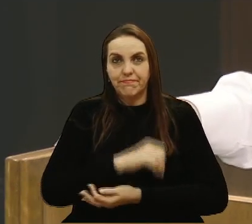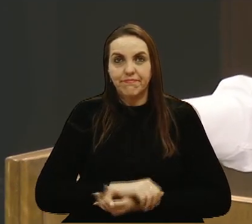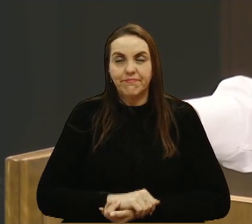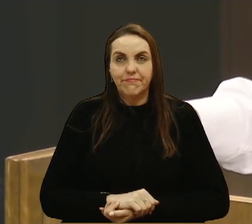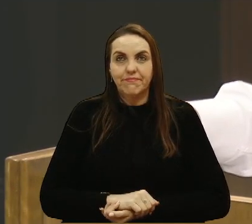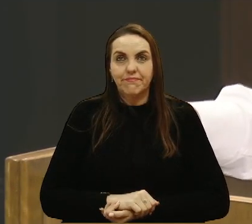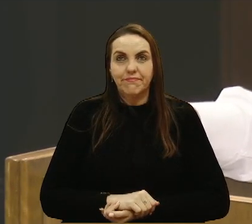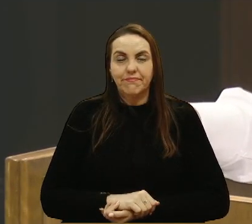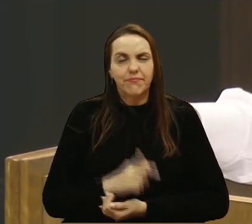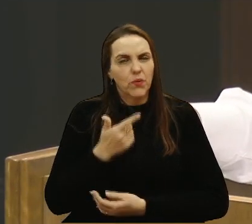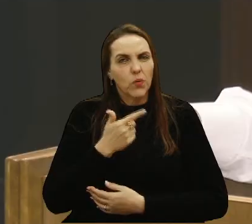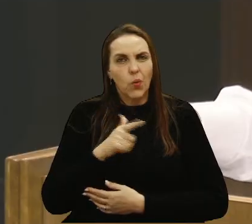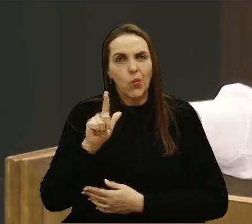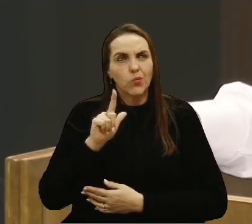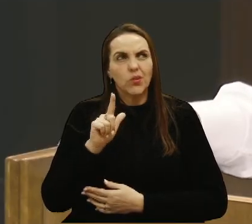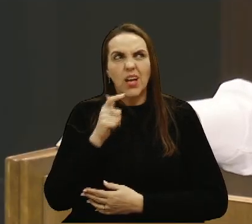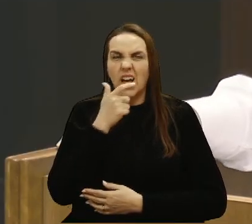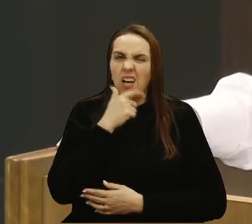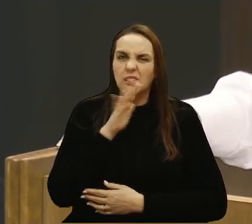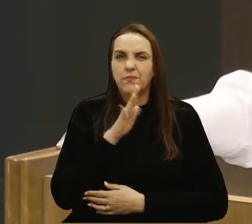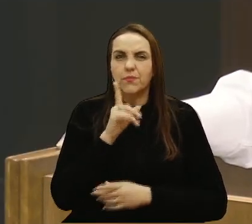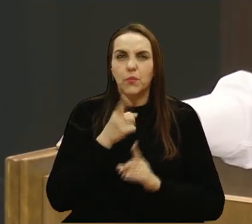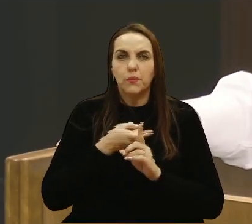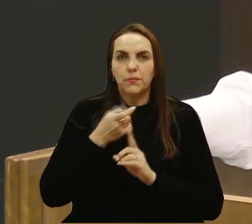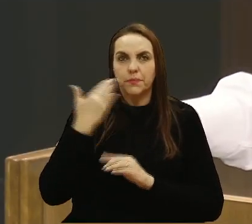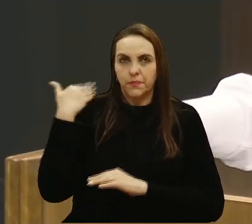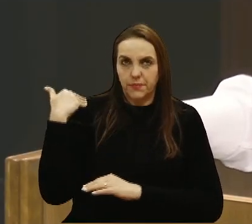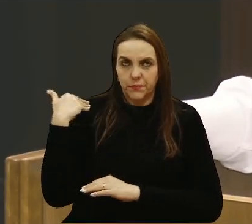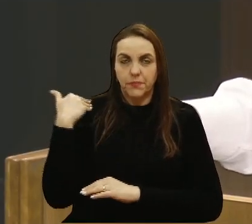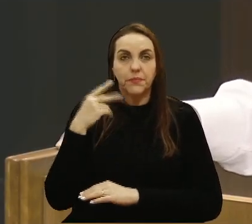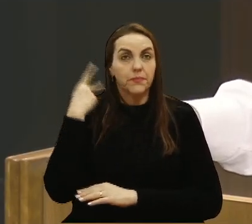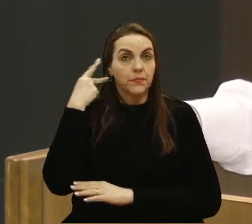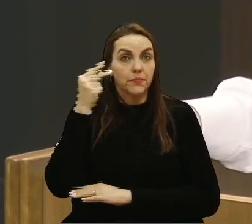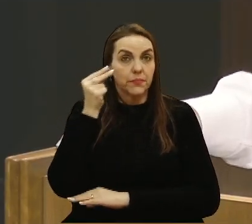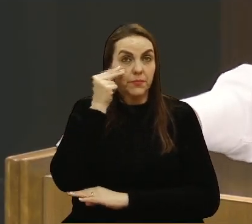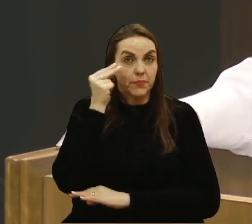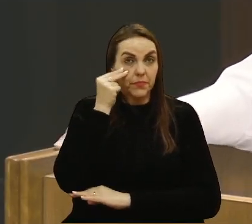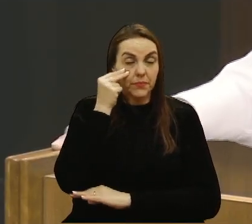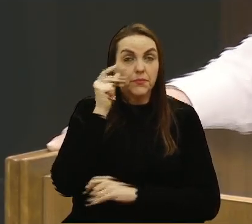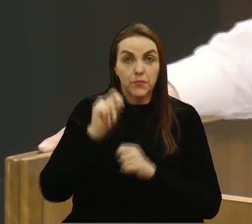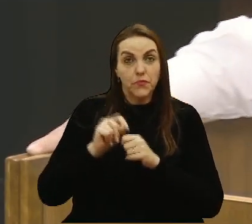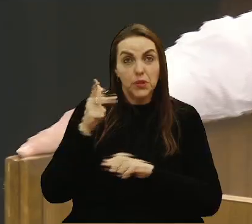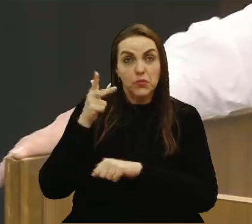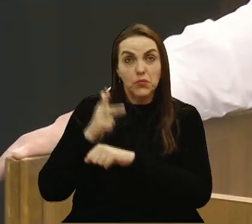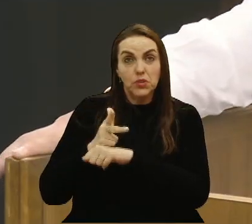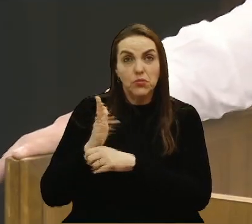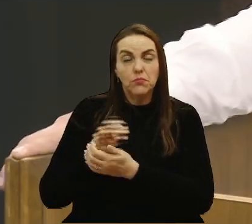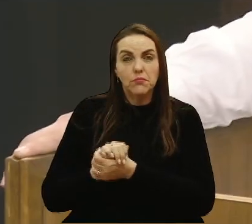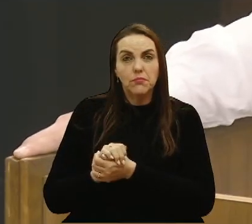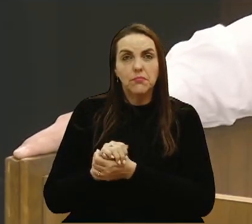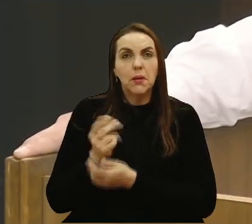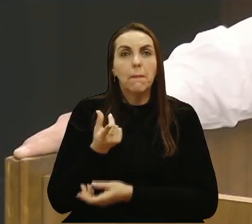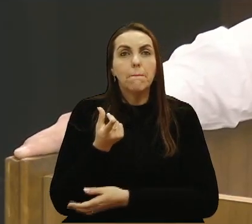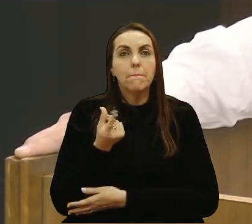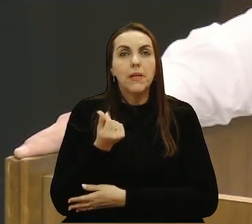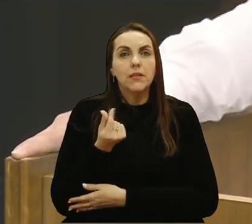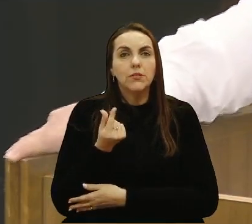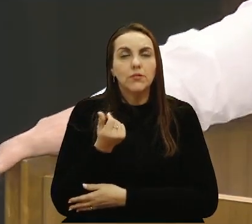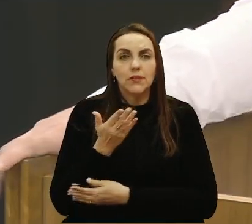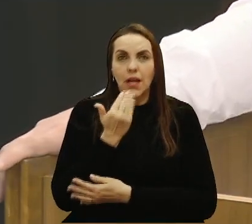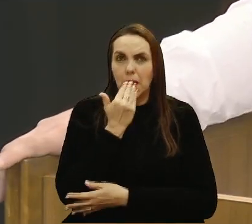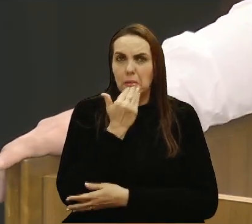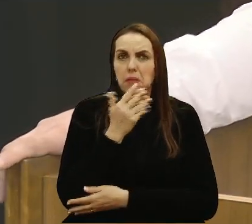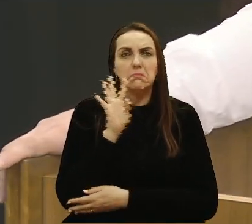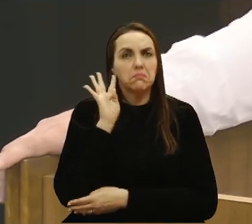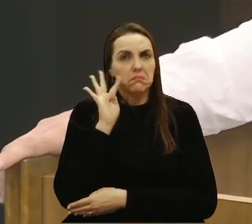Em outros, acho que faz um mês atrás, o vereador Cláudio Libardi veio aqui e fez um vídeo a respeito sobre os preços dos alimentos. Muito